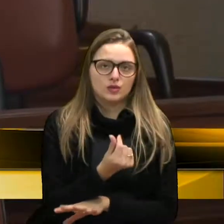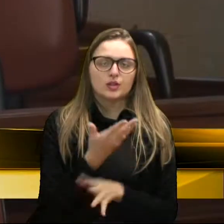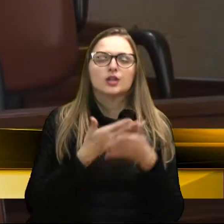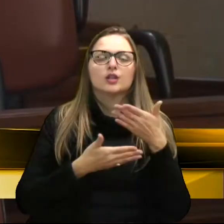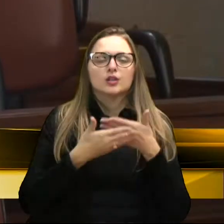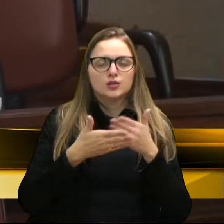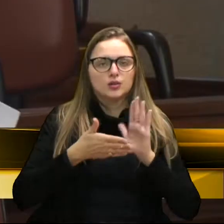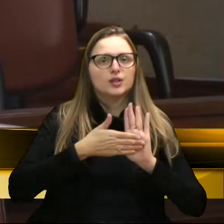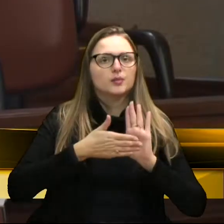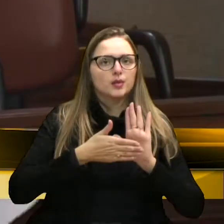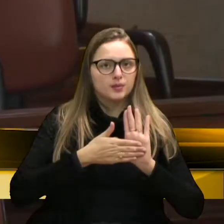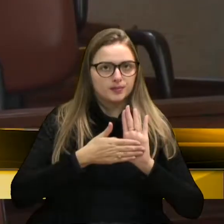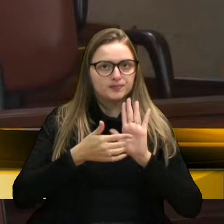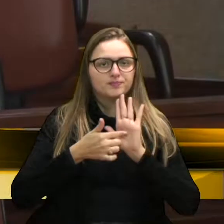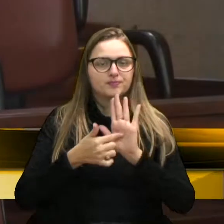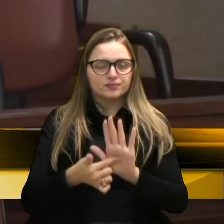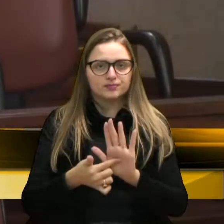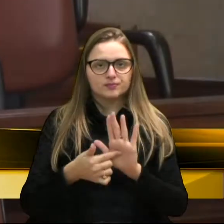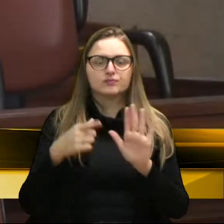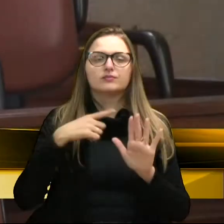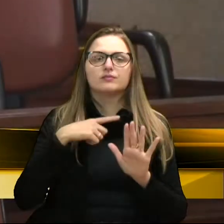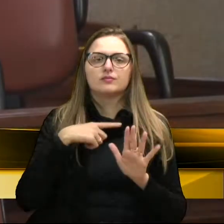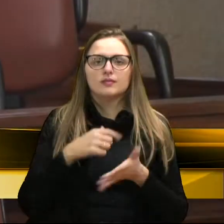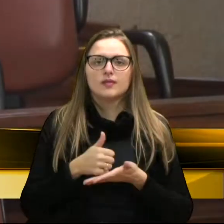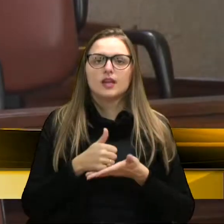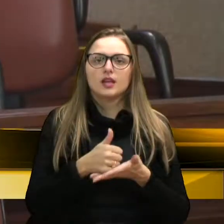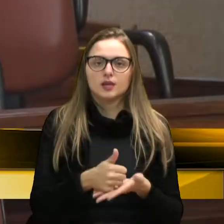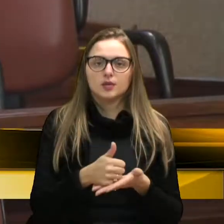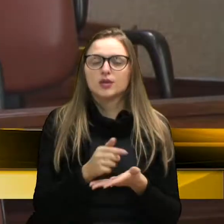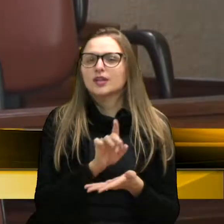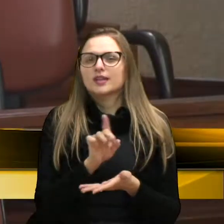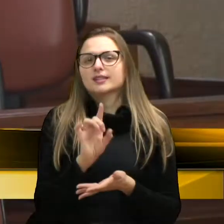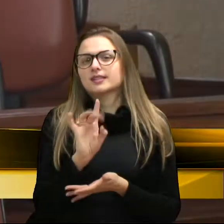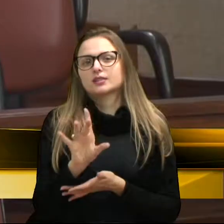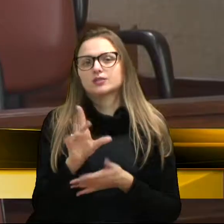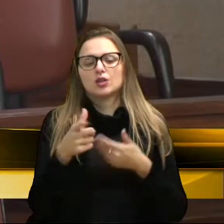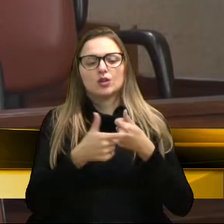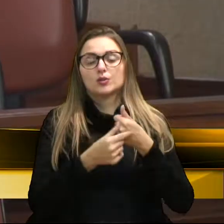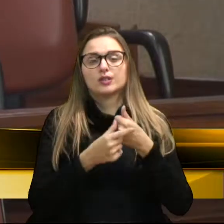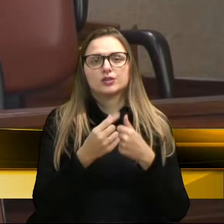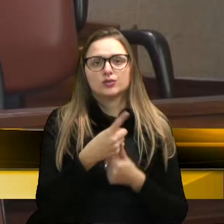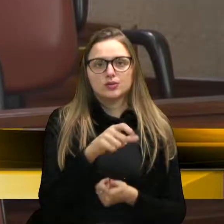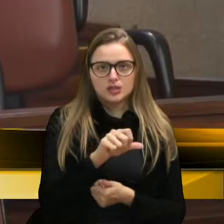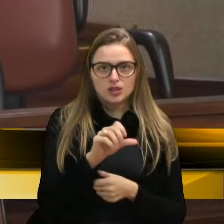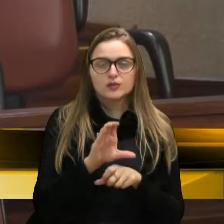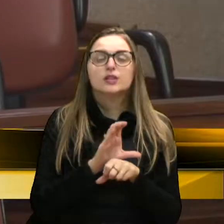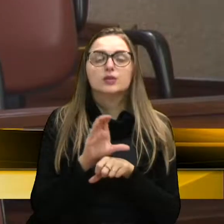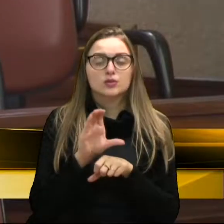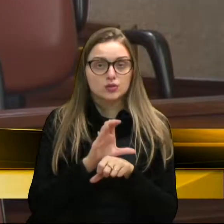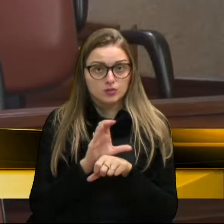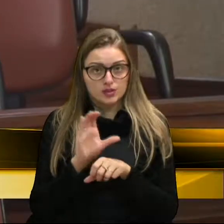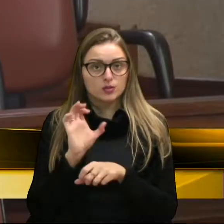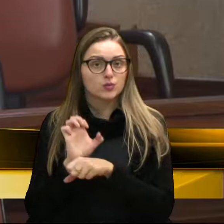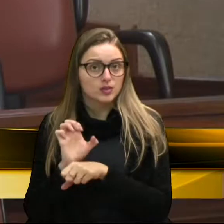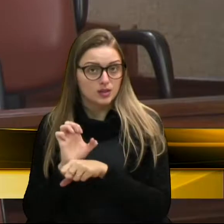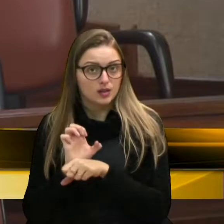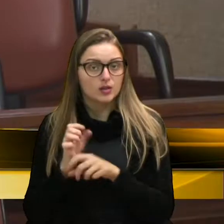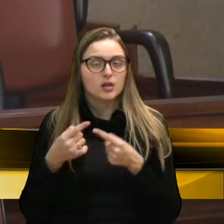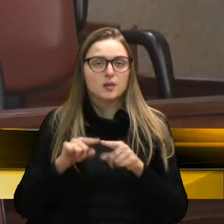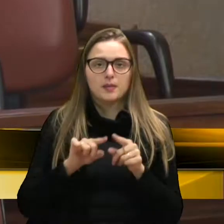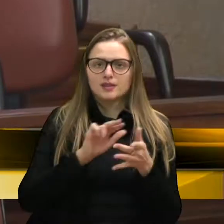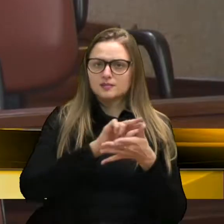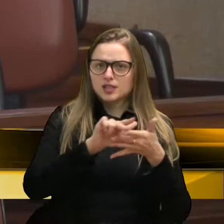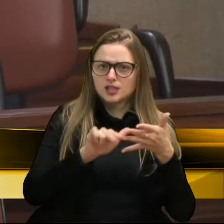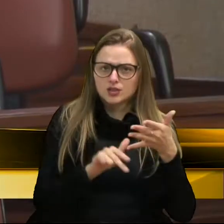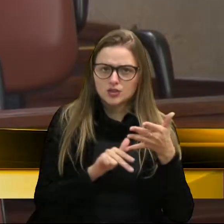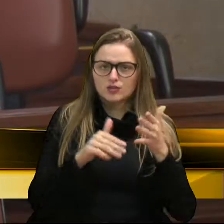constitucional destilada encontra amparo expresso não só no artigo 19 da Constituição Estadual, mas em vários outros dispositivos